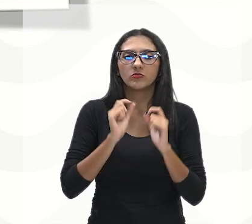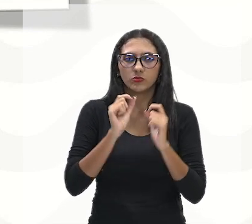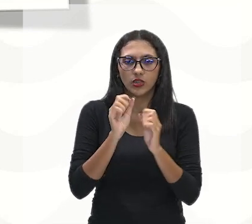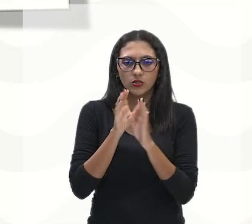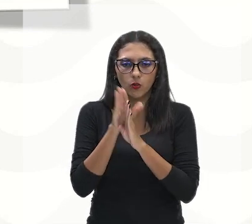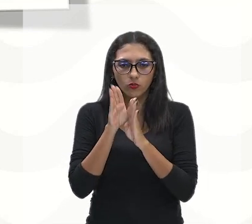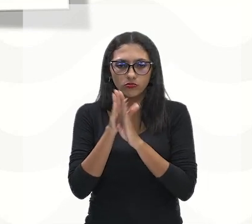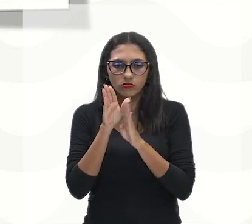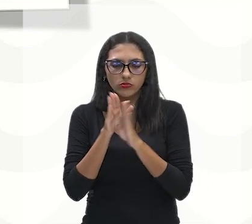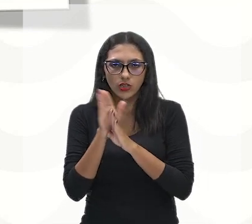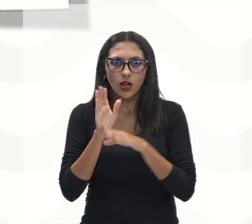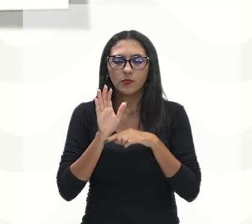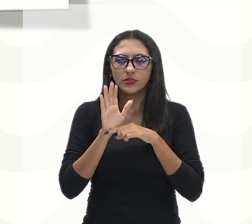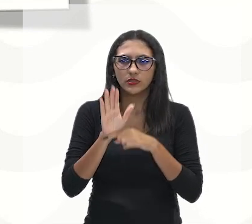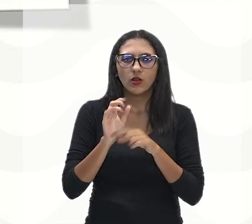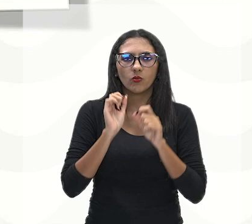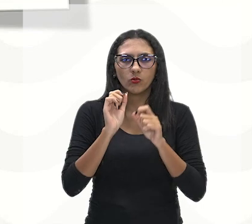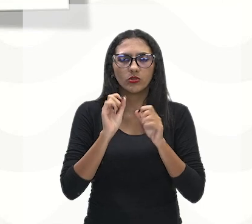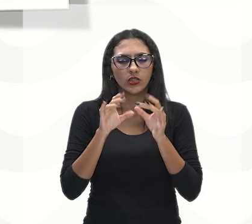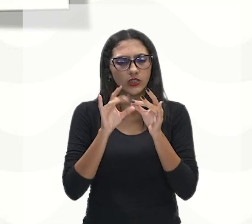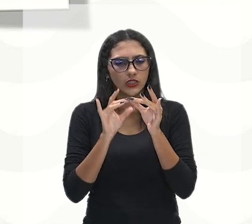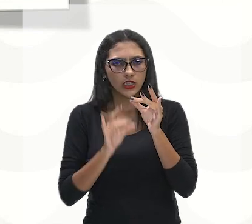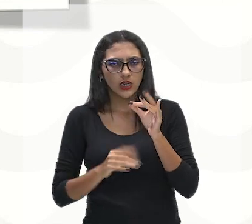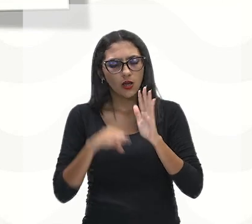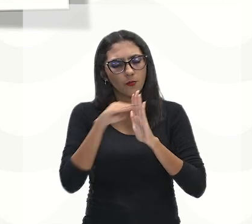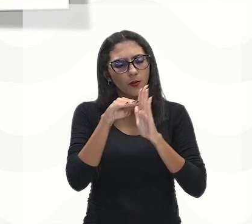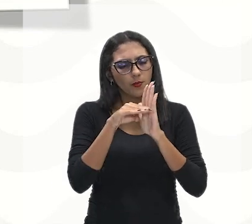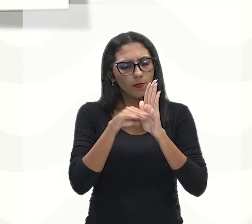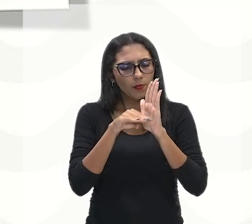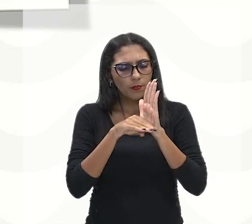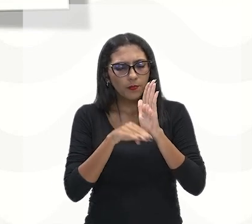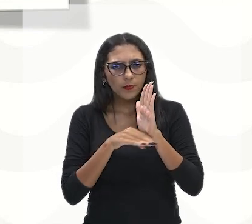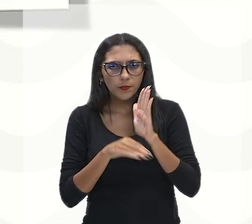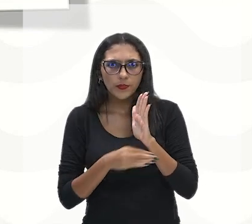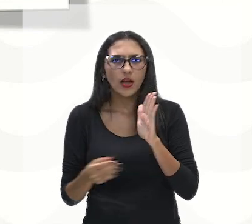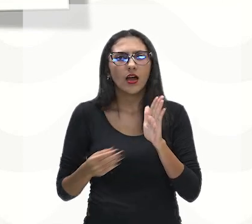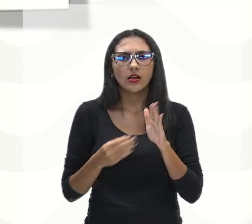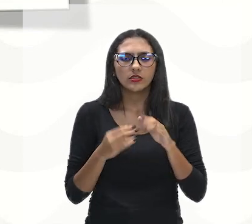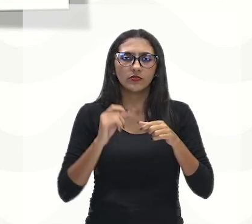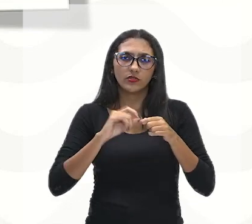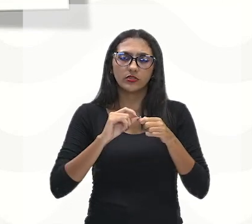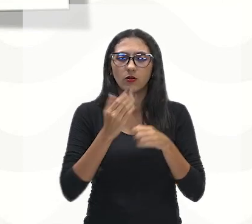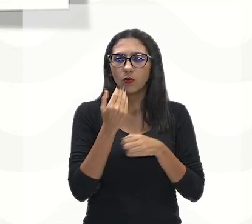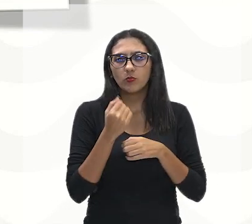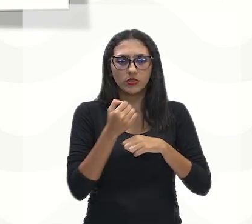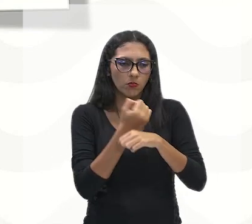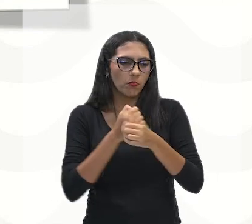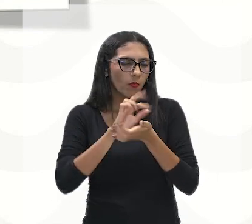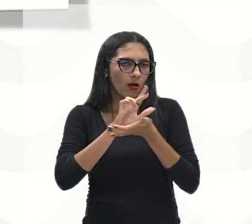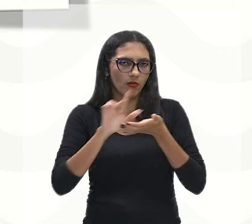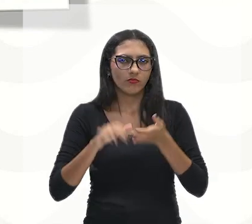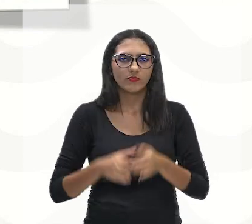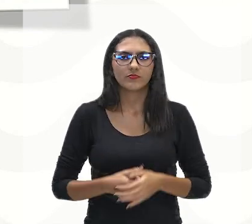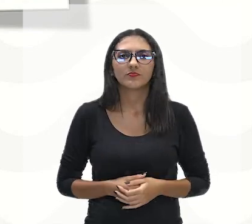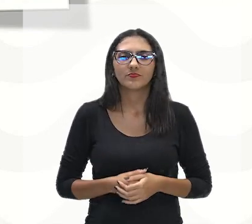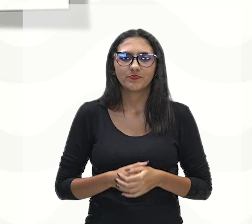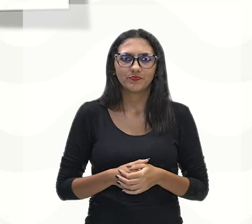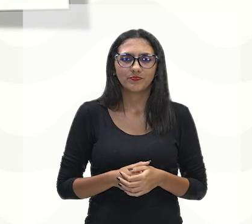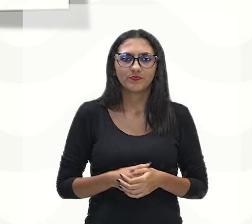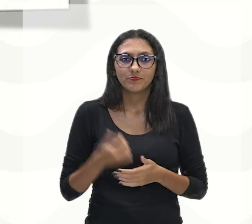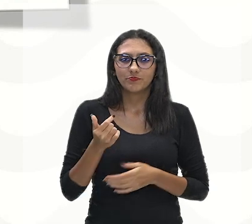passo a passo de como você vai preparar uma receita, um prato, ok? Então, vamos para o próximo.